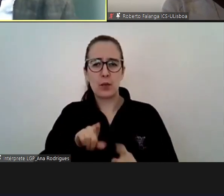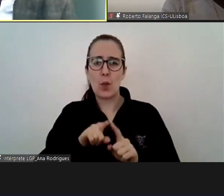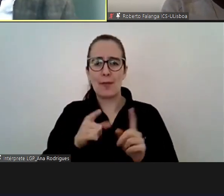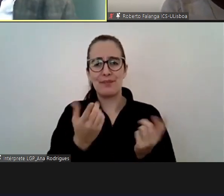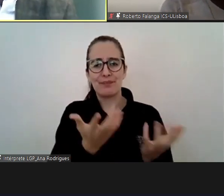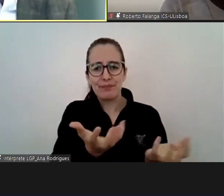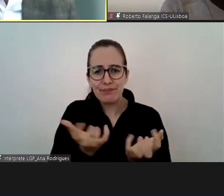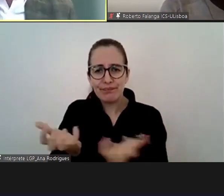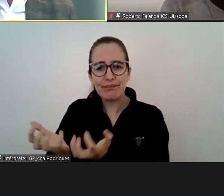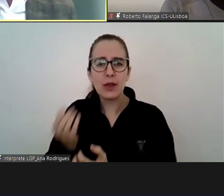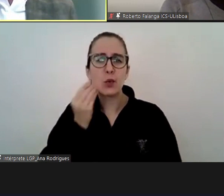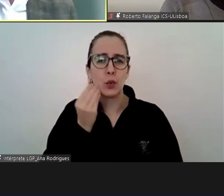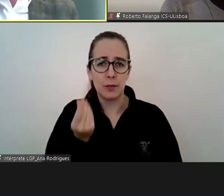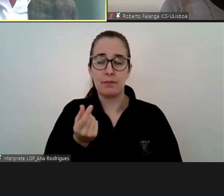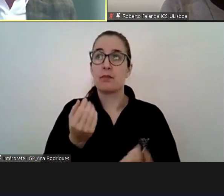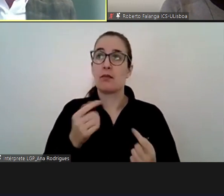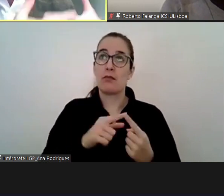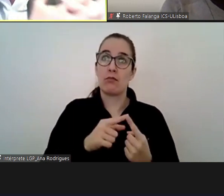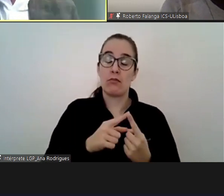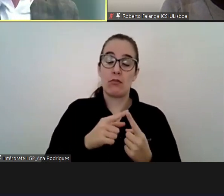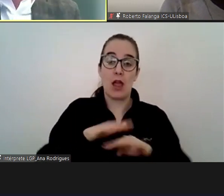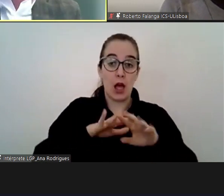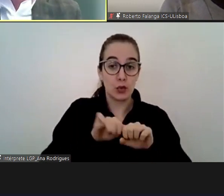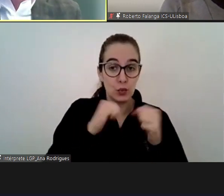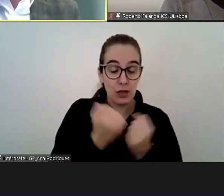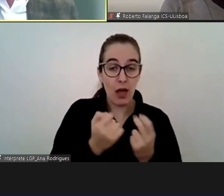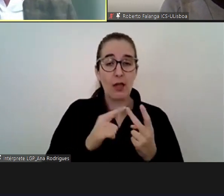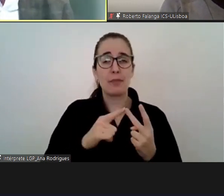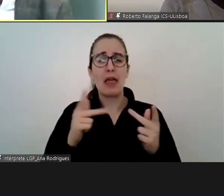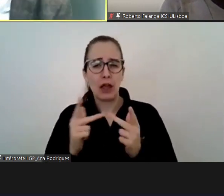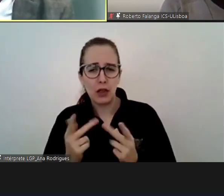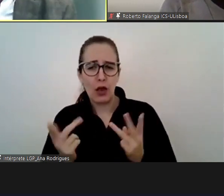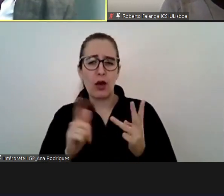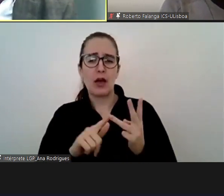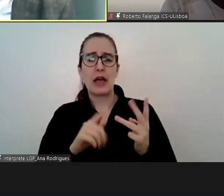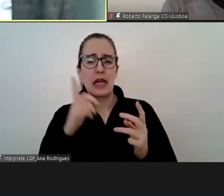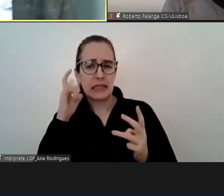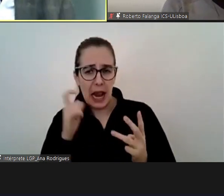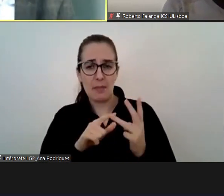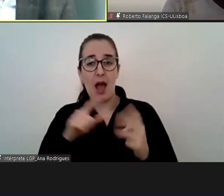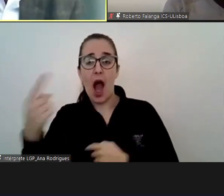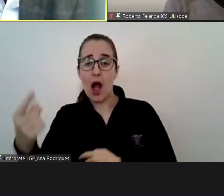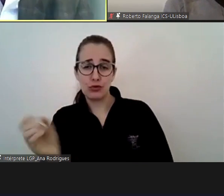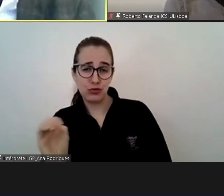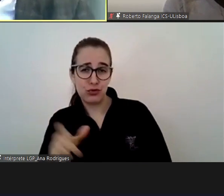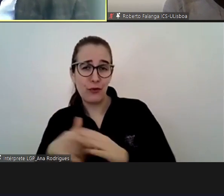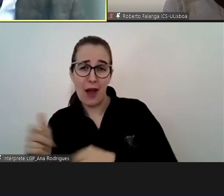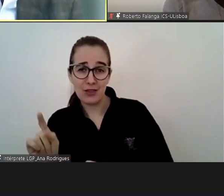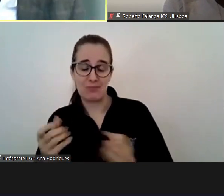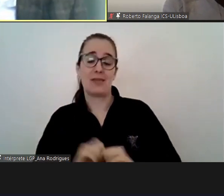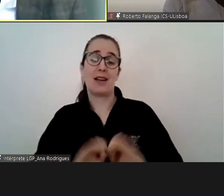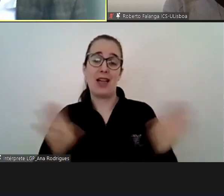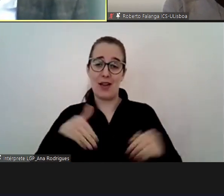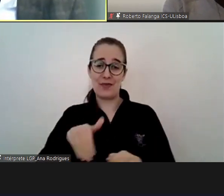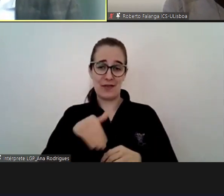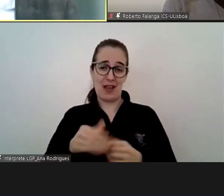claramente partidos a apostar nas redes sociais, nos TikToks, nos Instagrams, e há partidos que não estão a apostar nisso. E eu acho que isso se vai refletir, obviamente, na